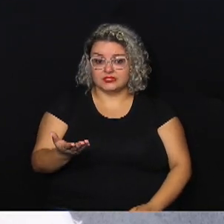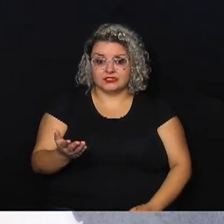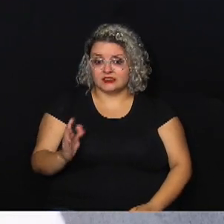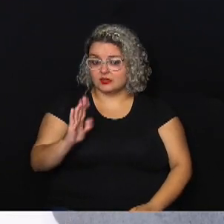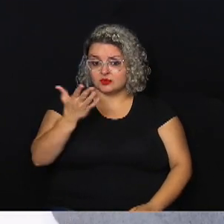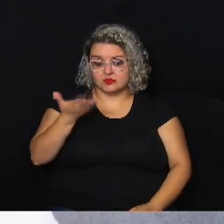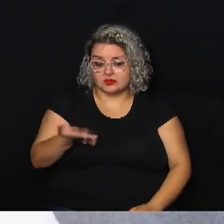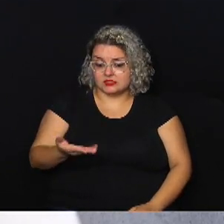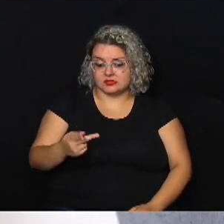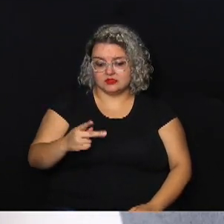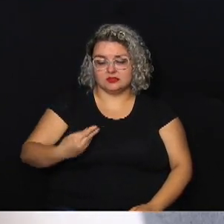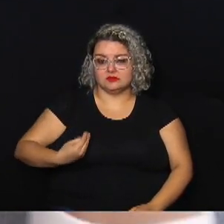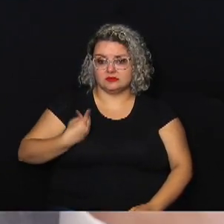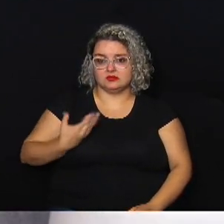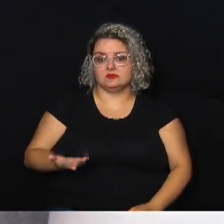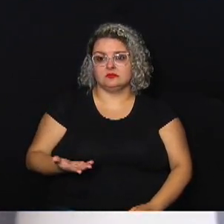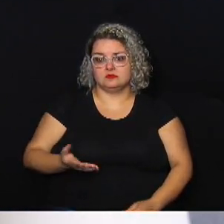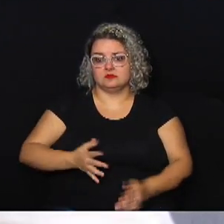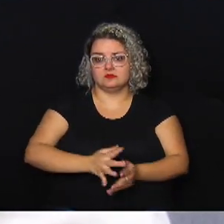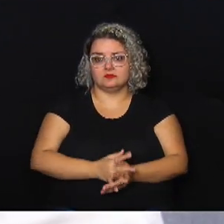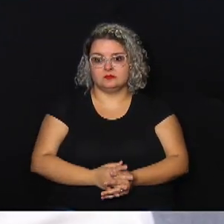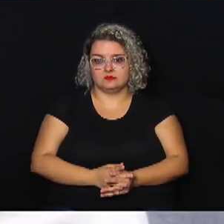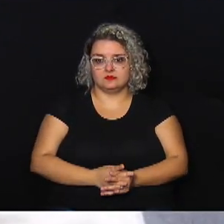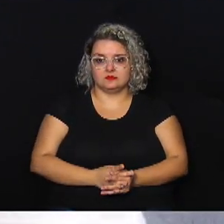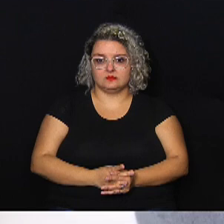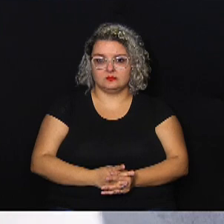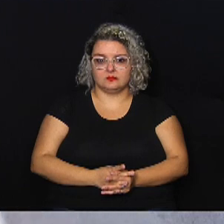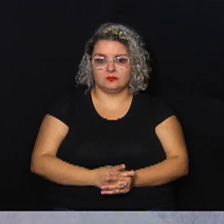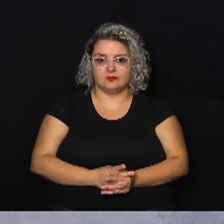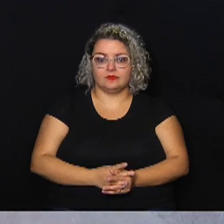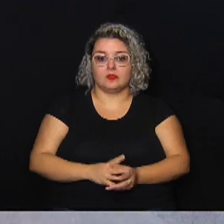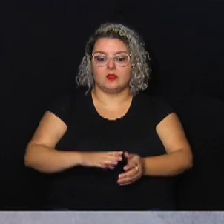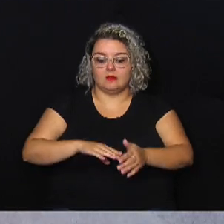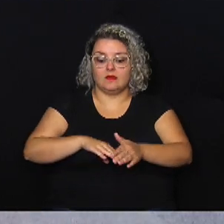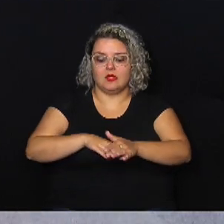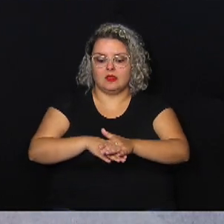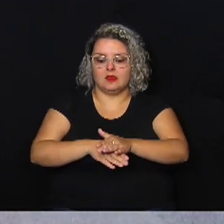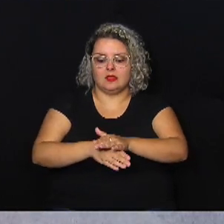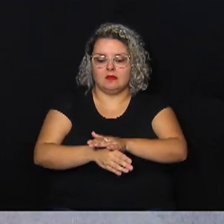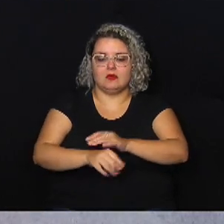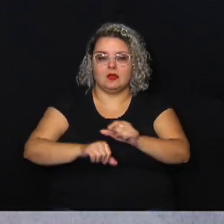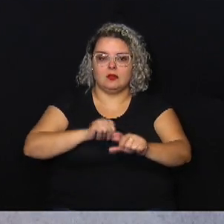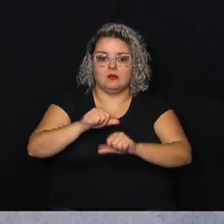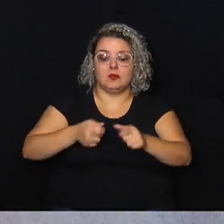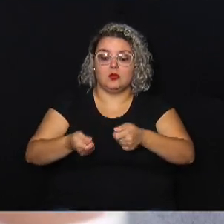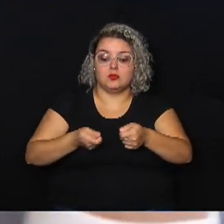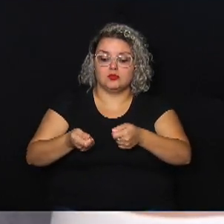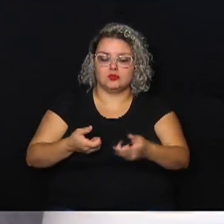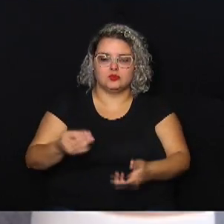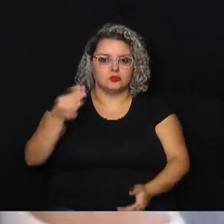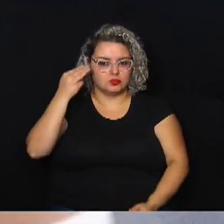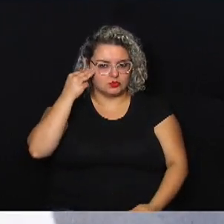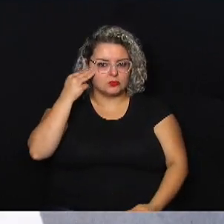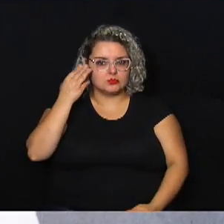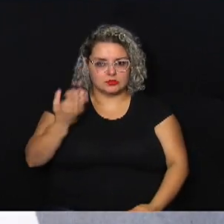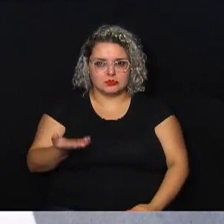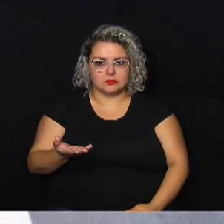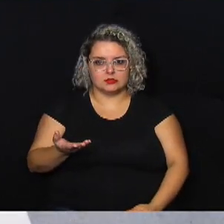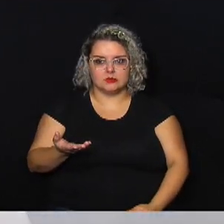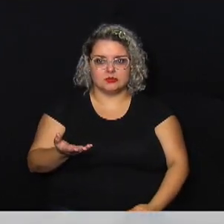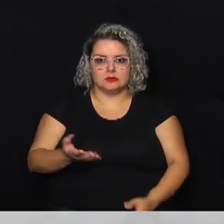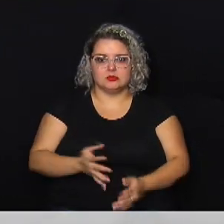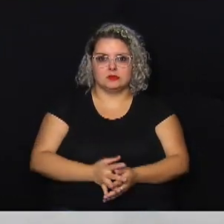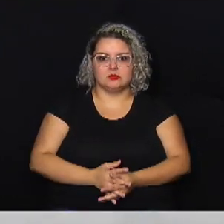vida. E você, digamos, domestica sua mente, você tem um autocontrole sobre a sua mente, sabe?